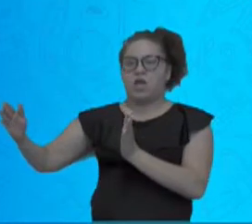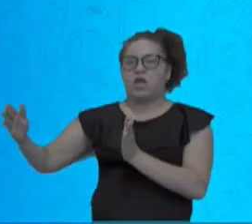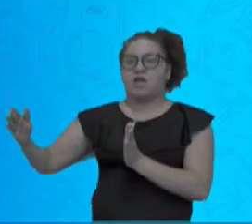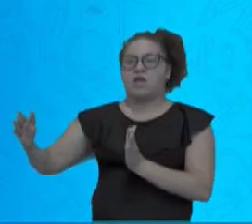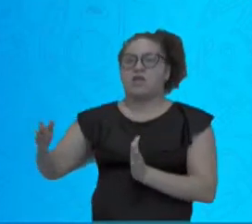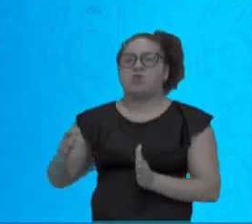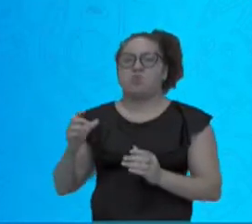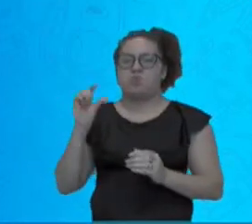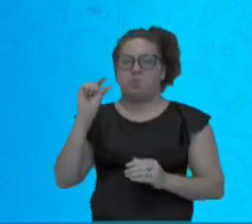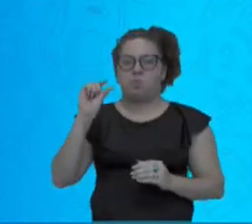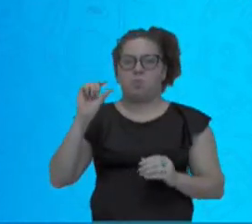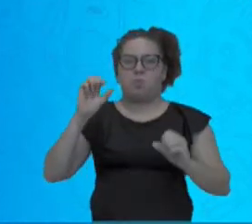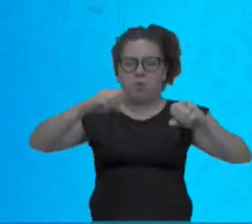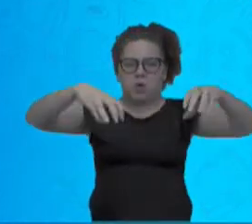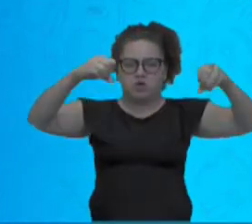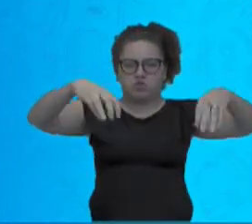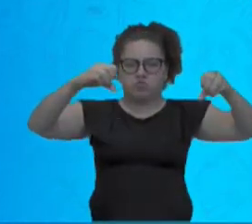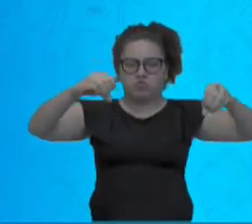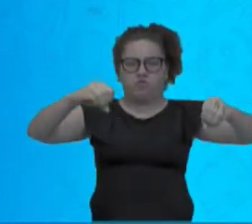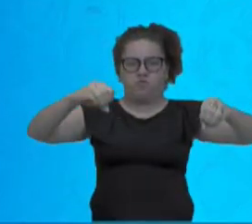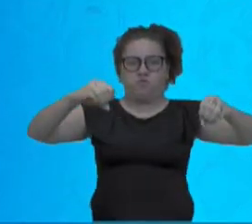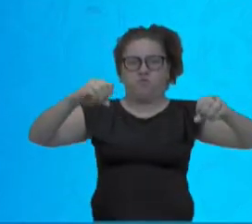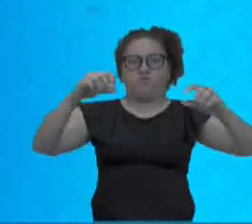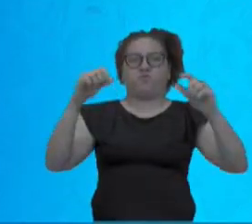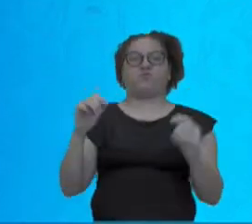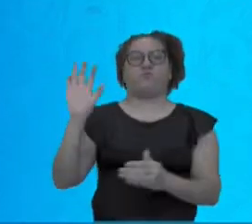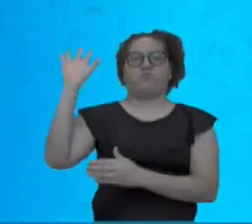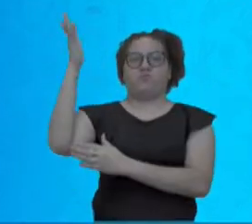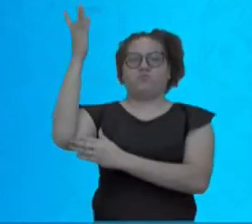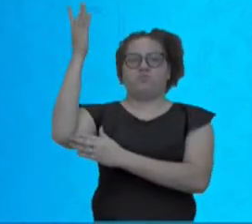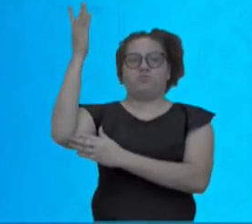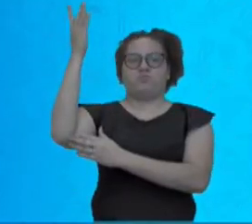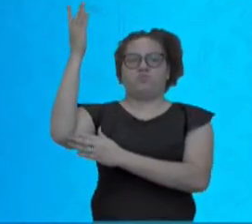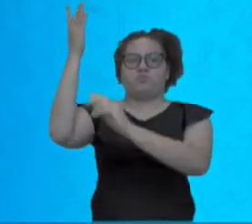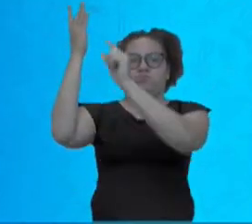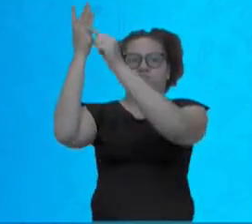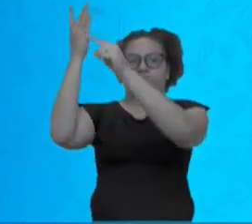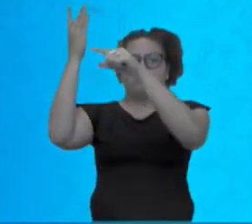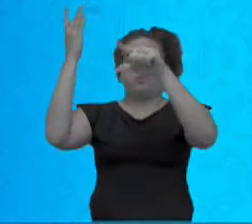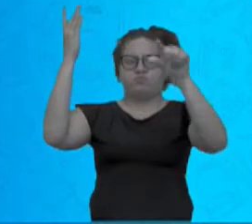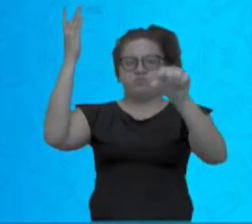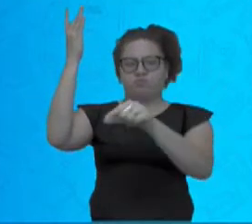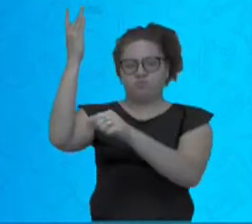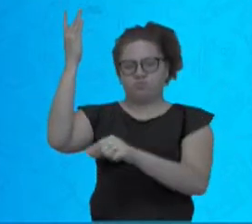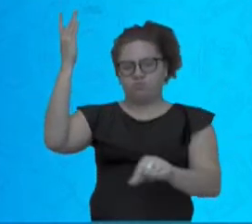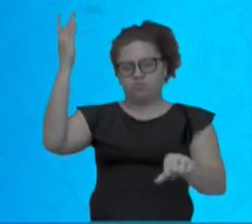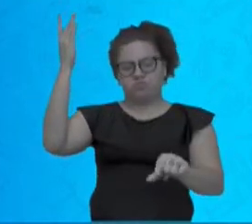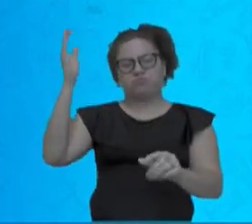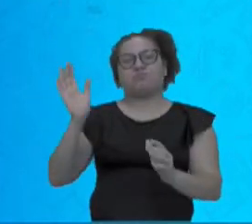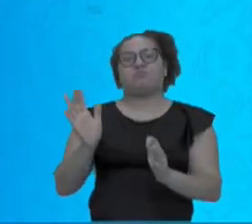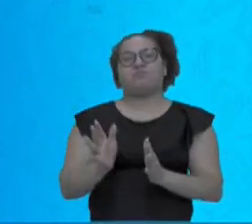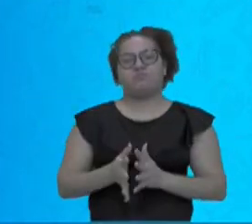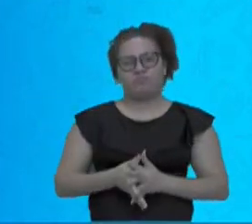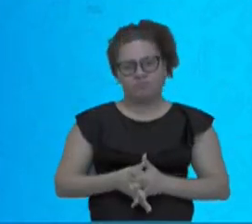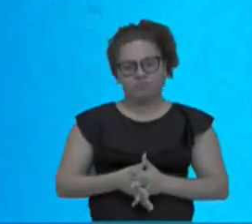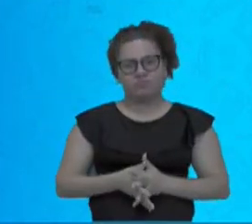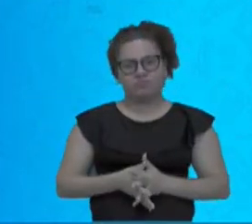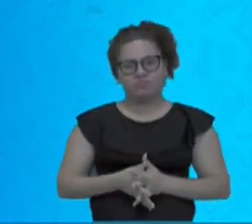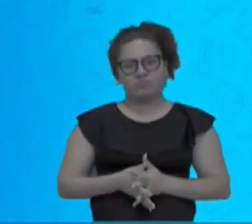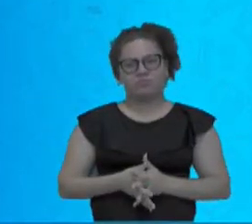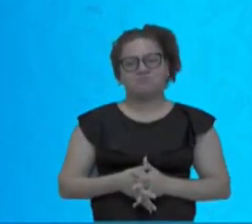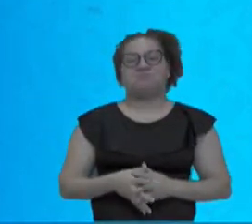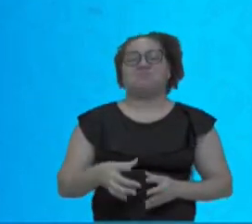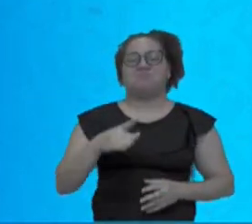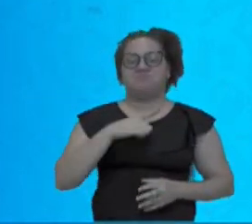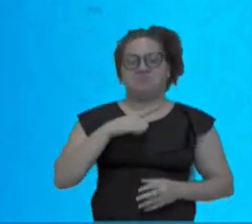caem. Quem tem um pé de cajamanga em casa sabe do que eu estou falando.